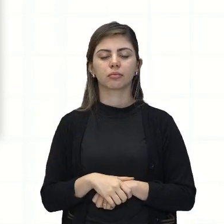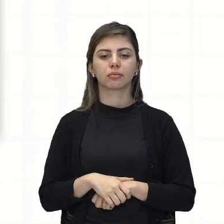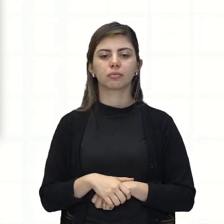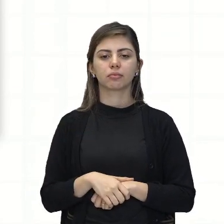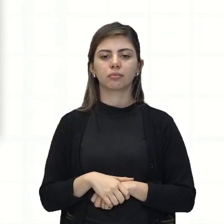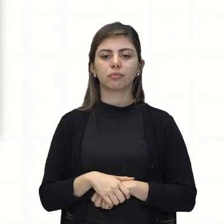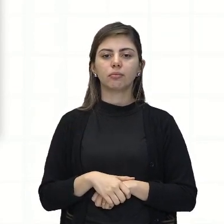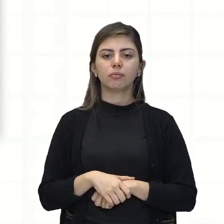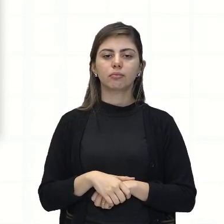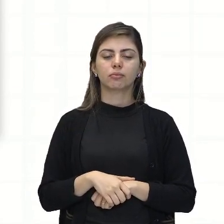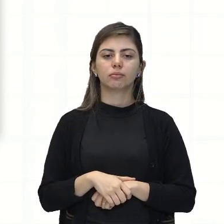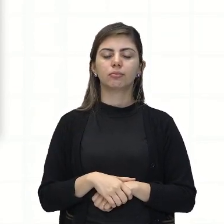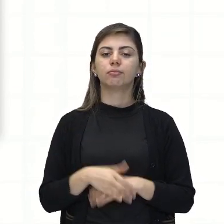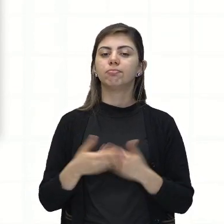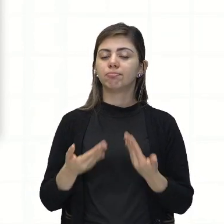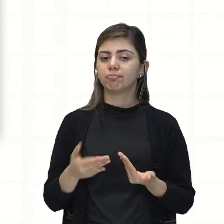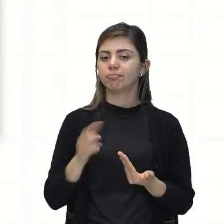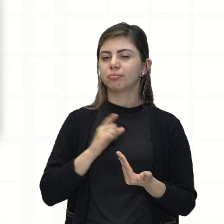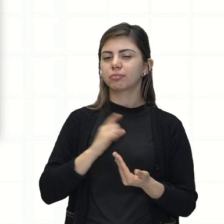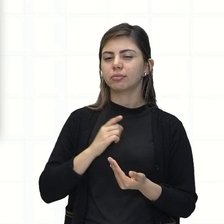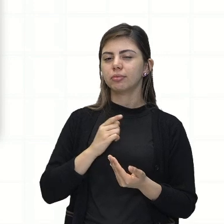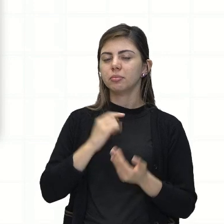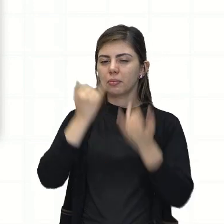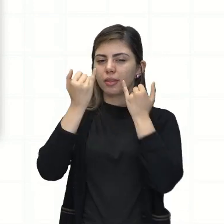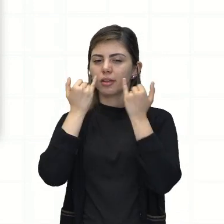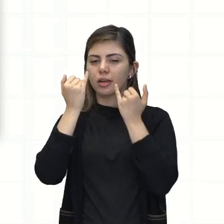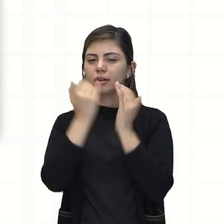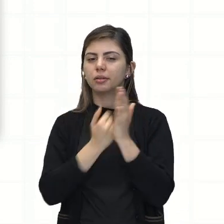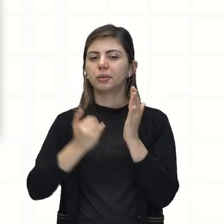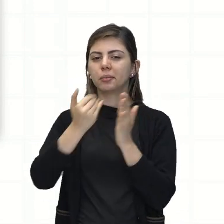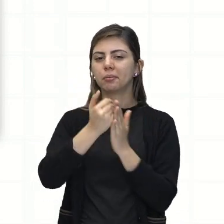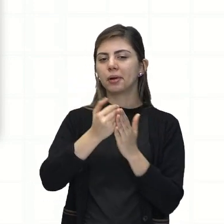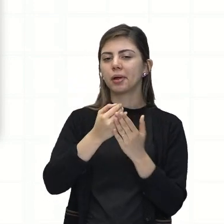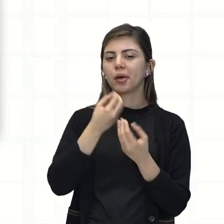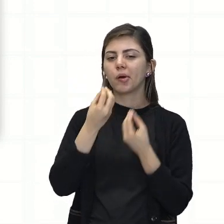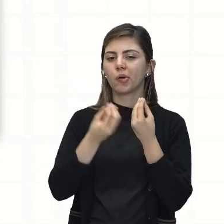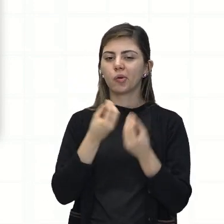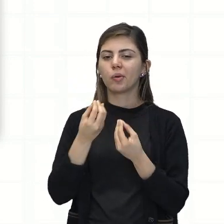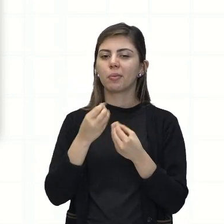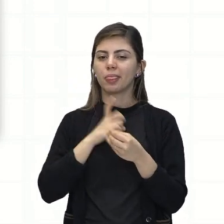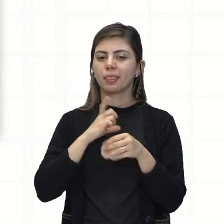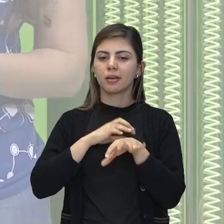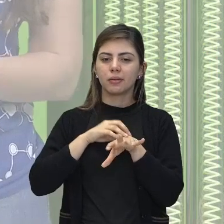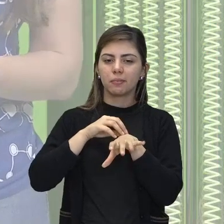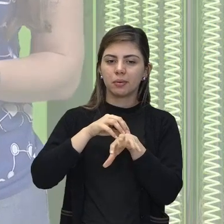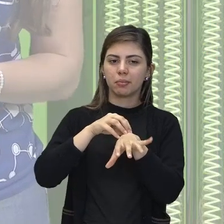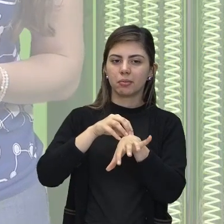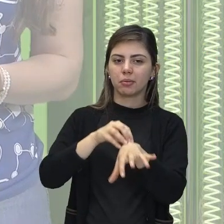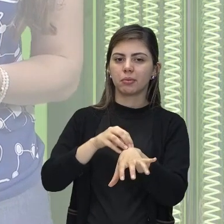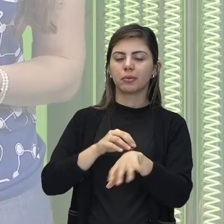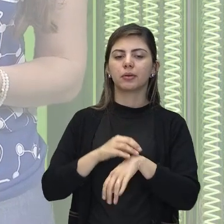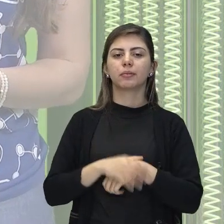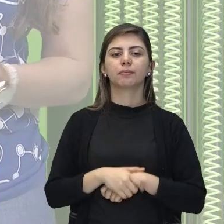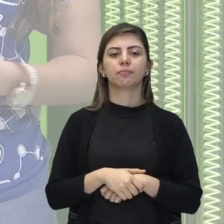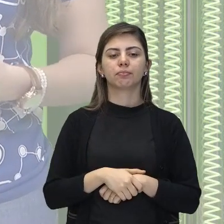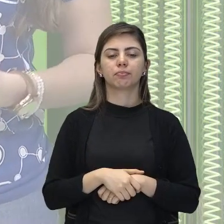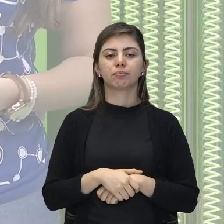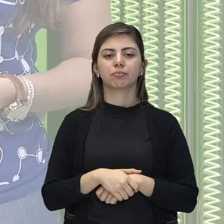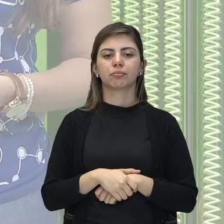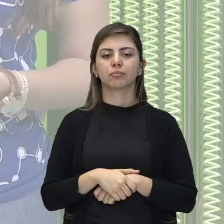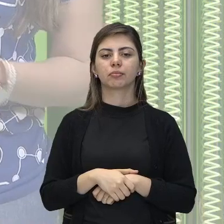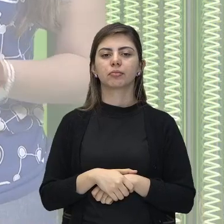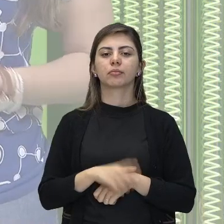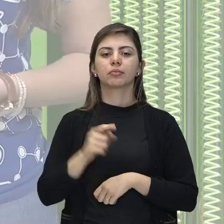também aqui mais informações sobre o nosso caranguejo eremita, né? Que